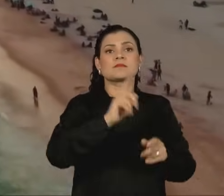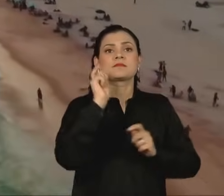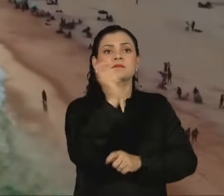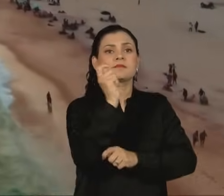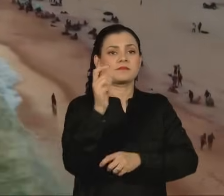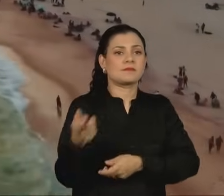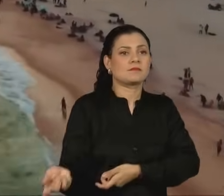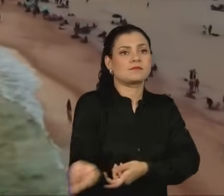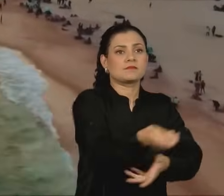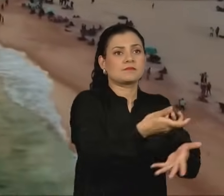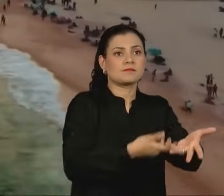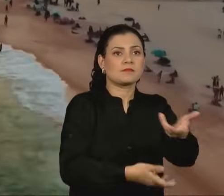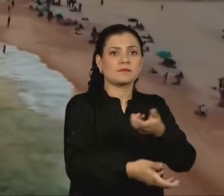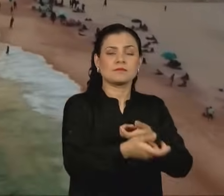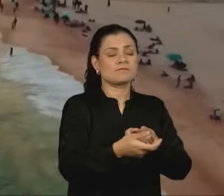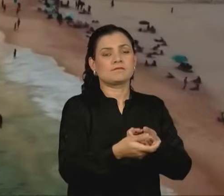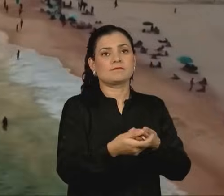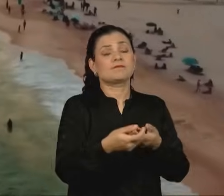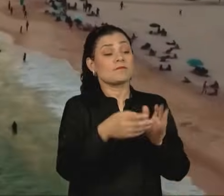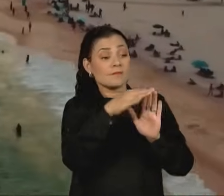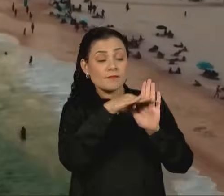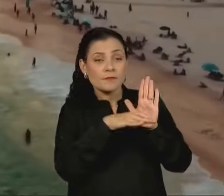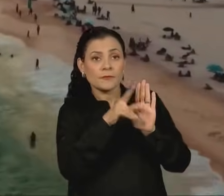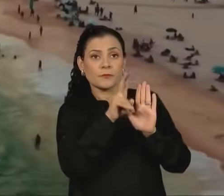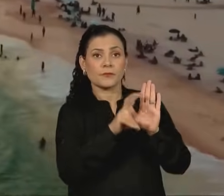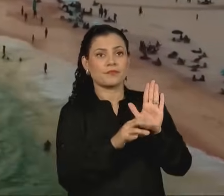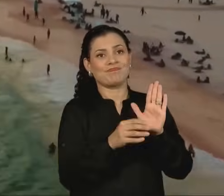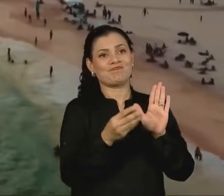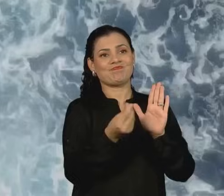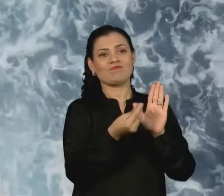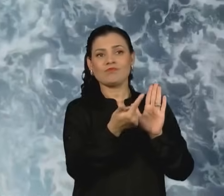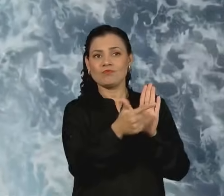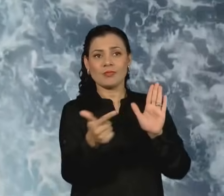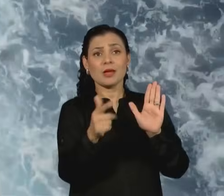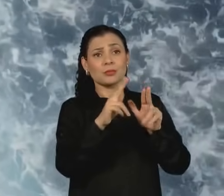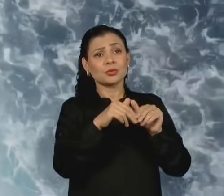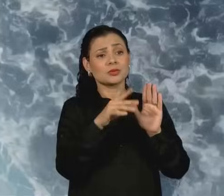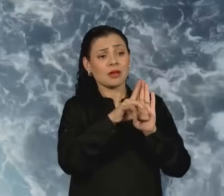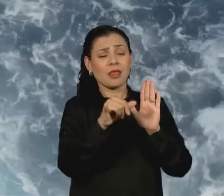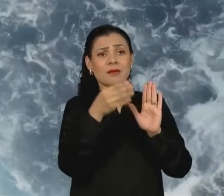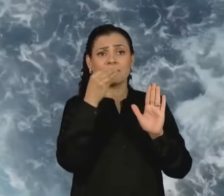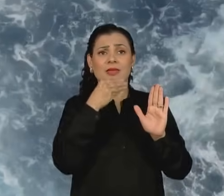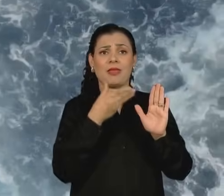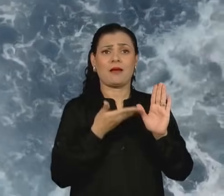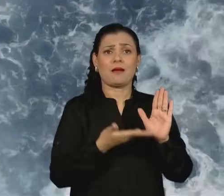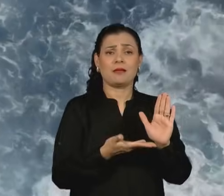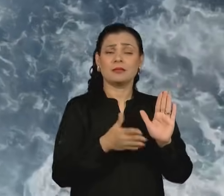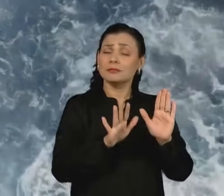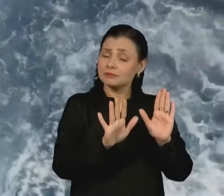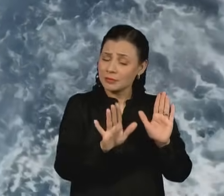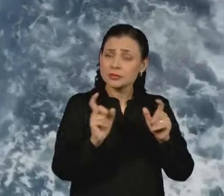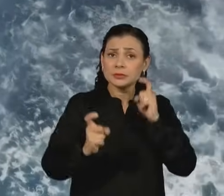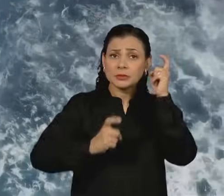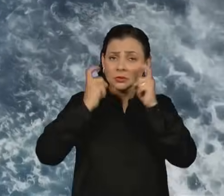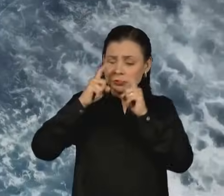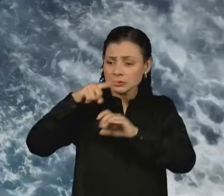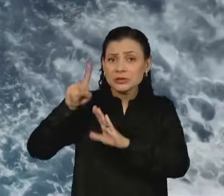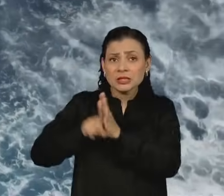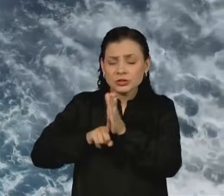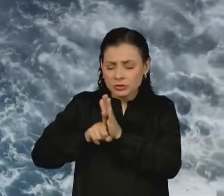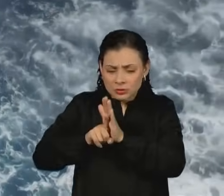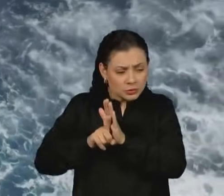pesca industrial, não estão no texto, o que pode fragilizar a lei. Outro ponto que preocupa os cientistas